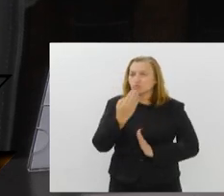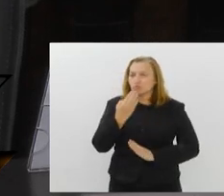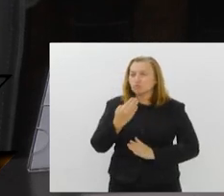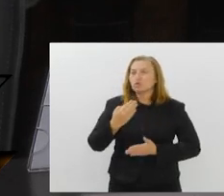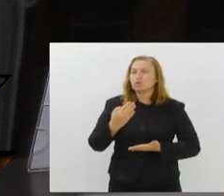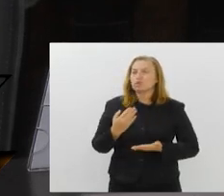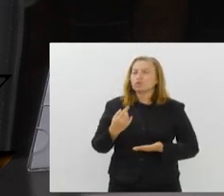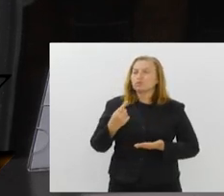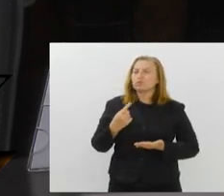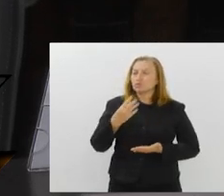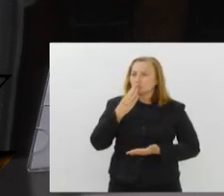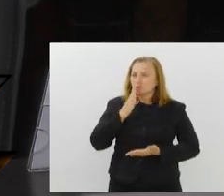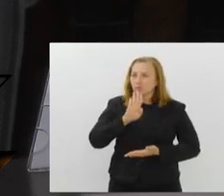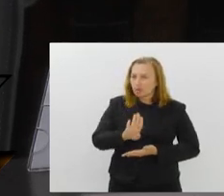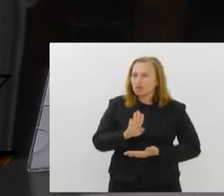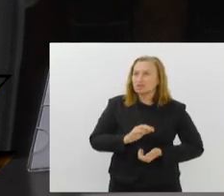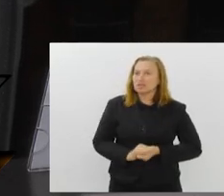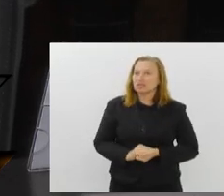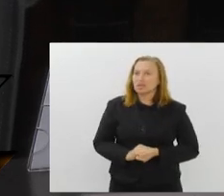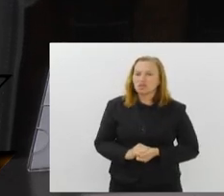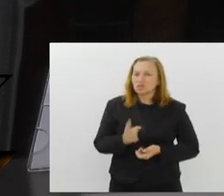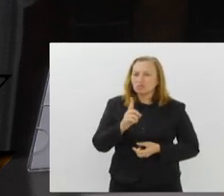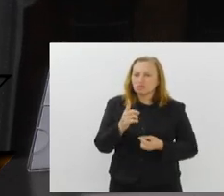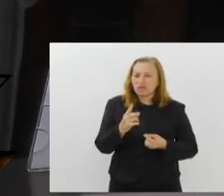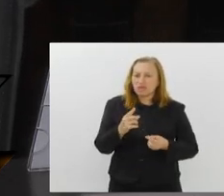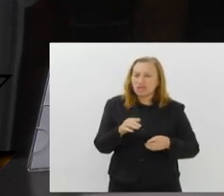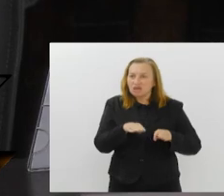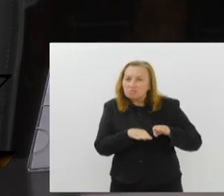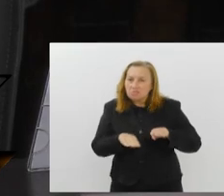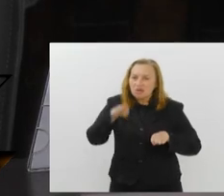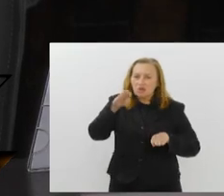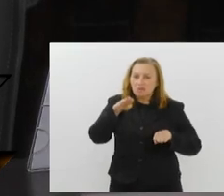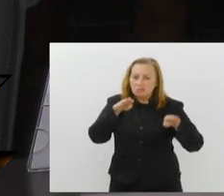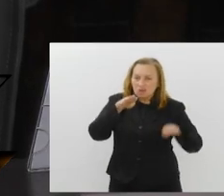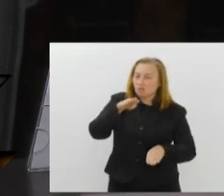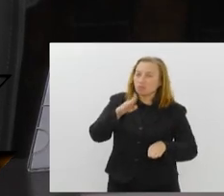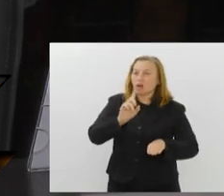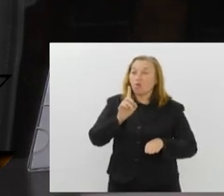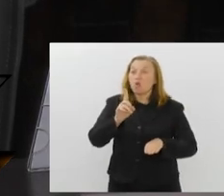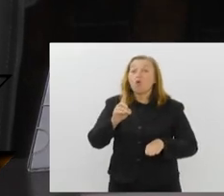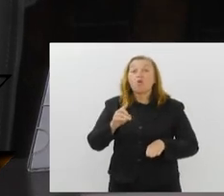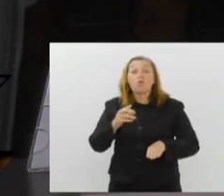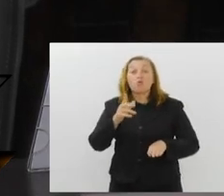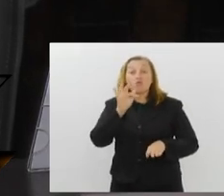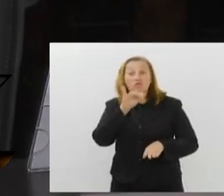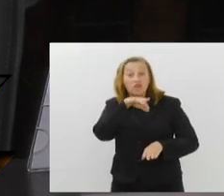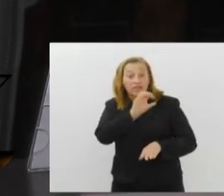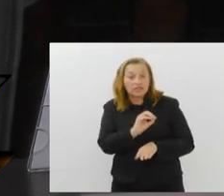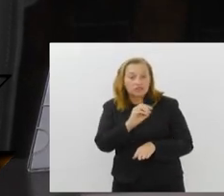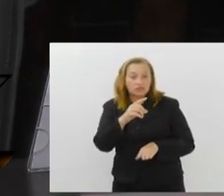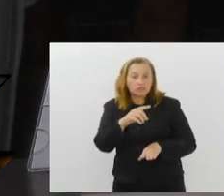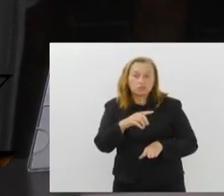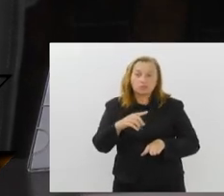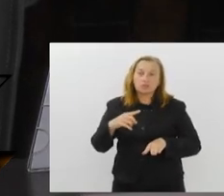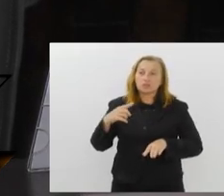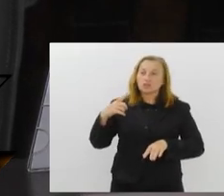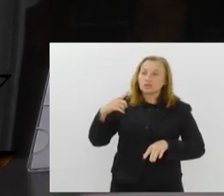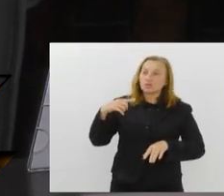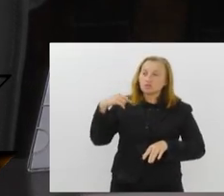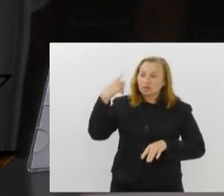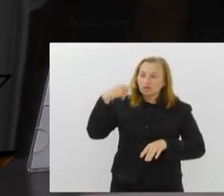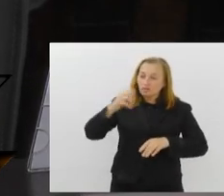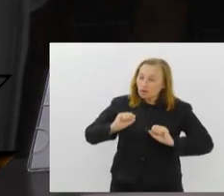Fernando não há hierarquia entre a magistratura e a advocacia pro Fernando a advocacia defende